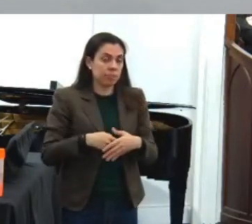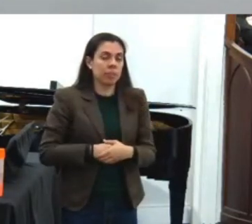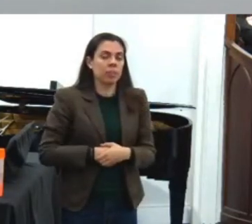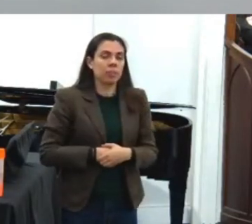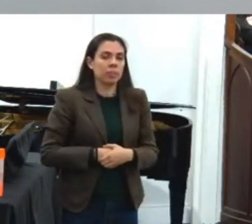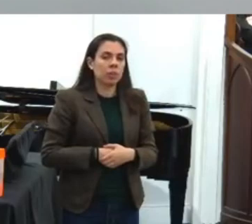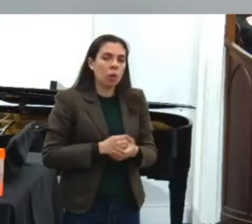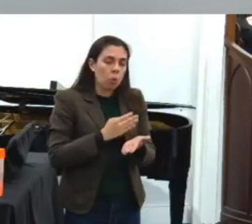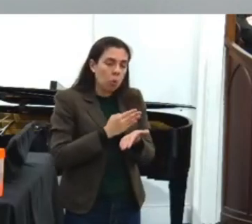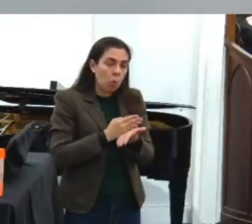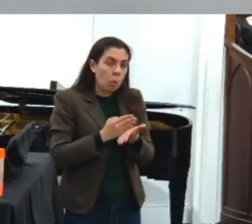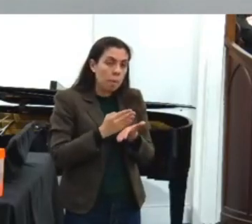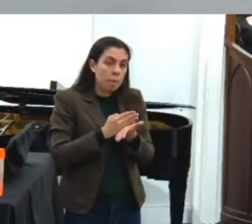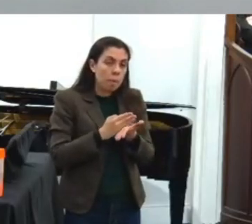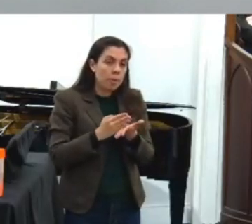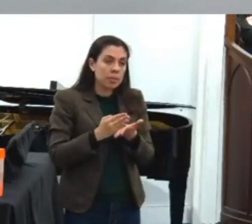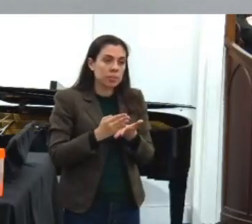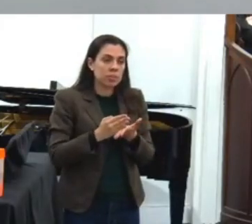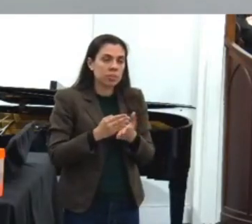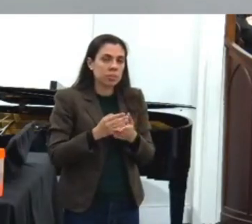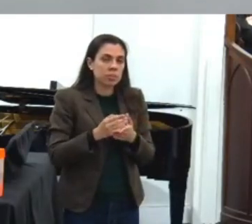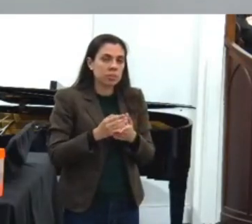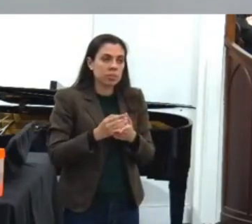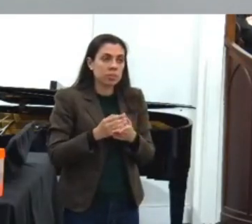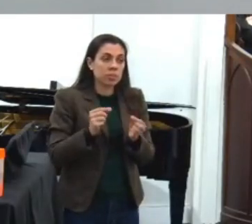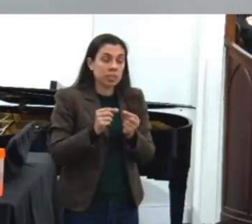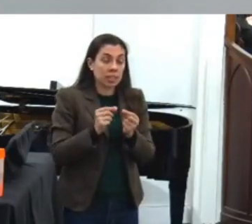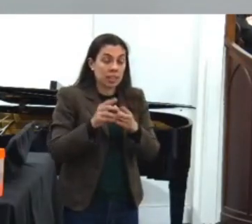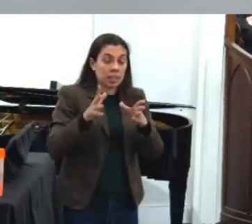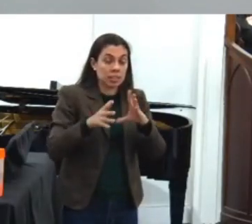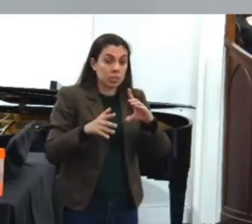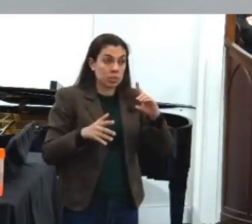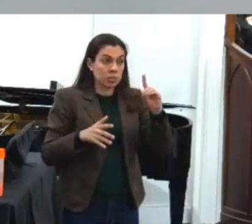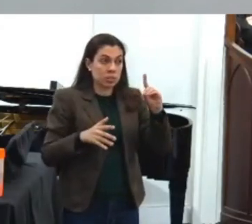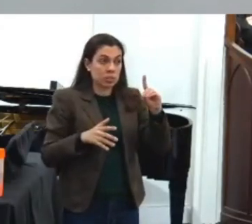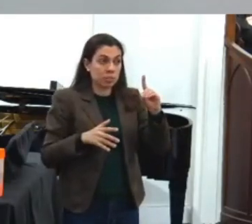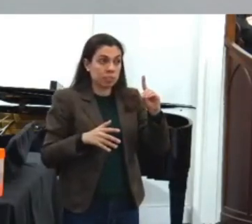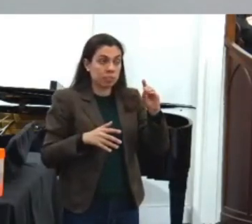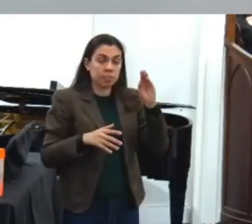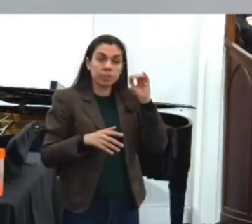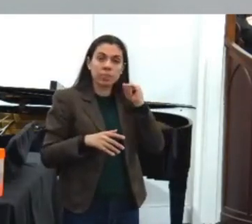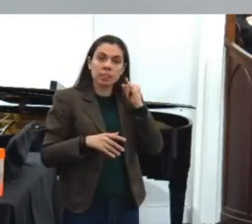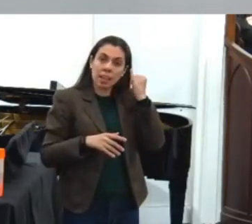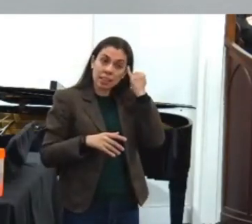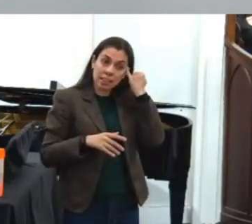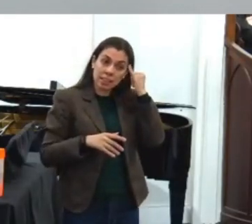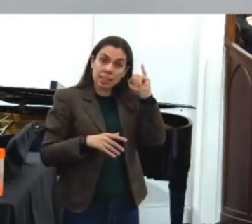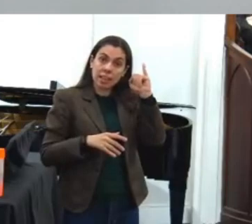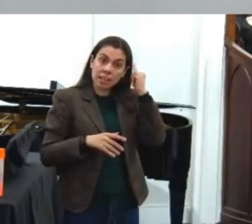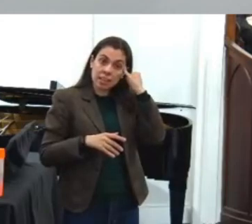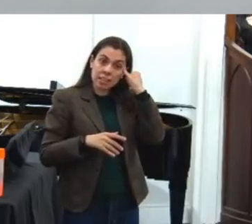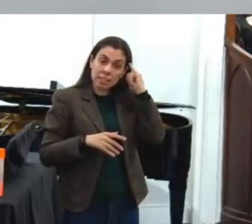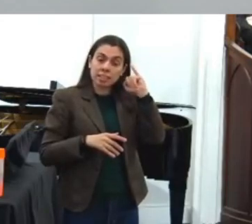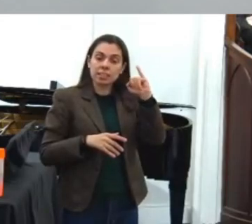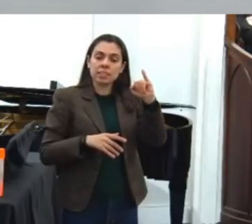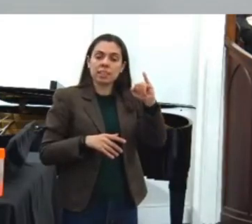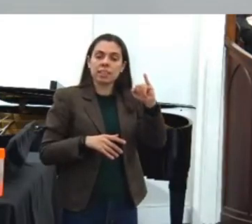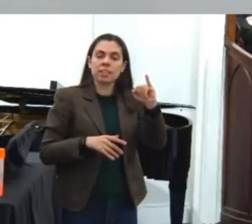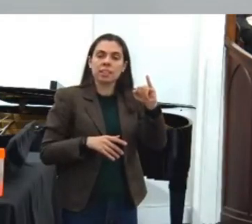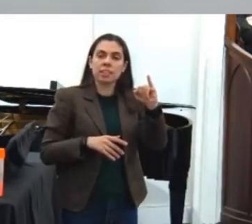ou o princípio da criação de Deus. E a ideia aqui, queridos, é que Cristo